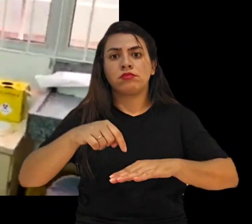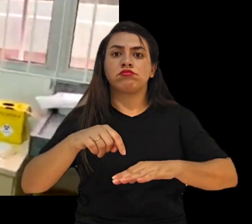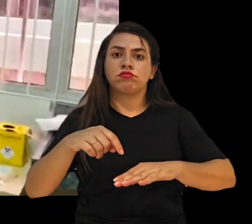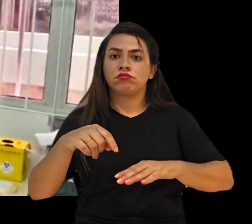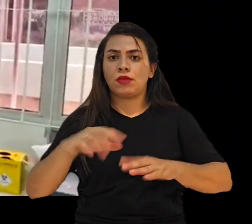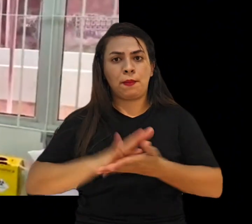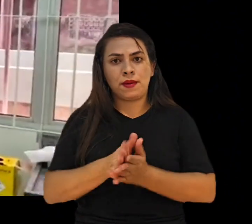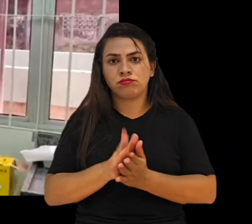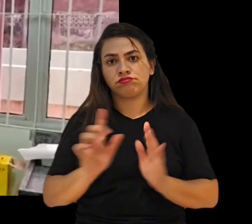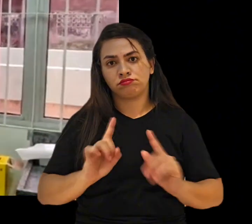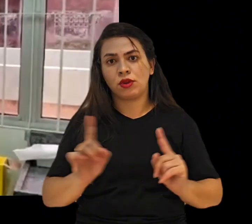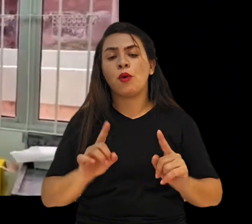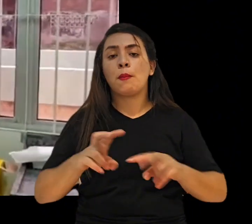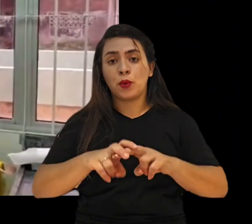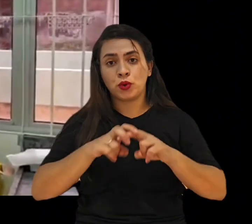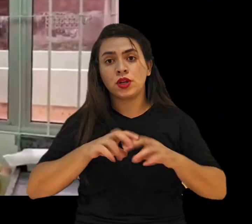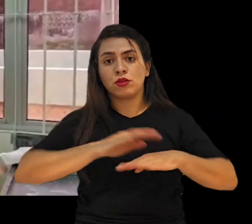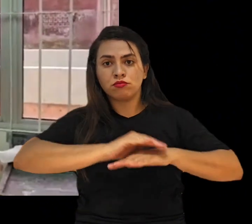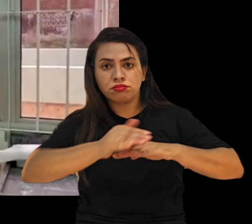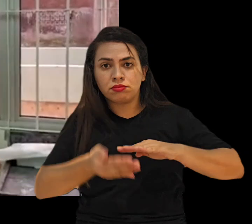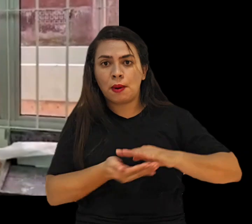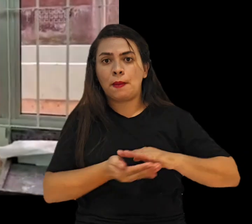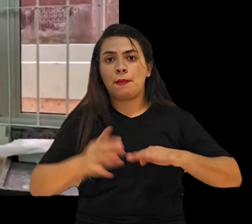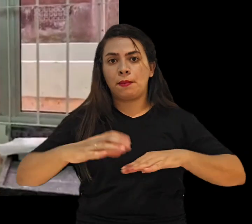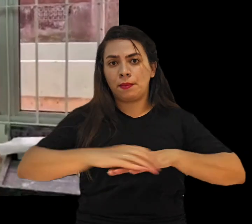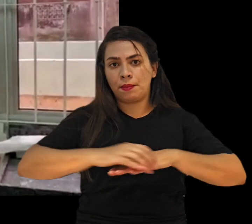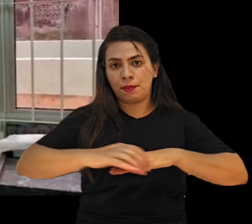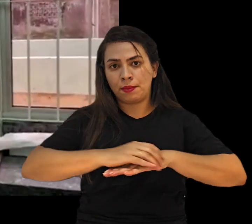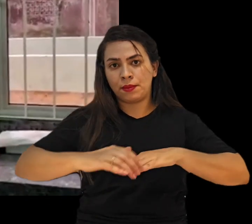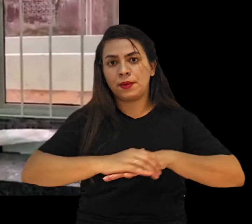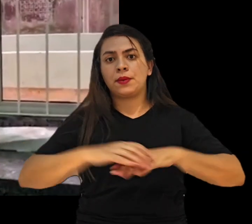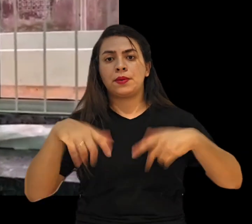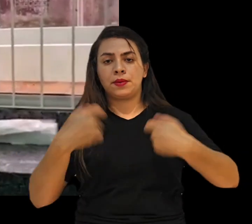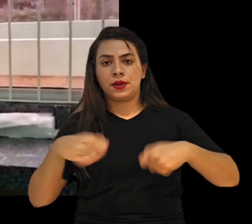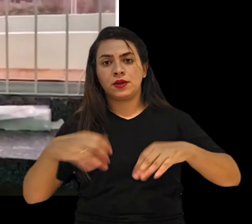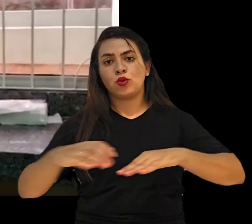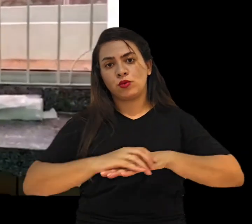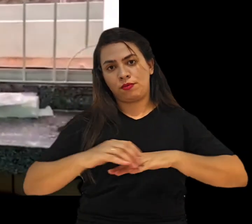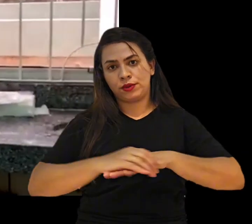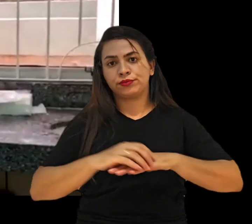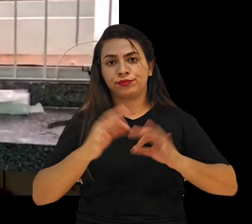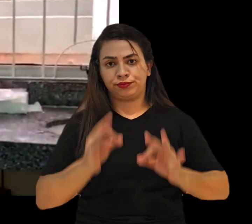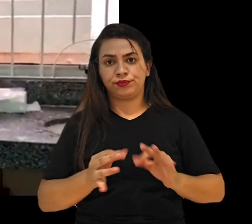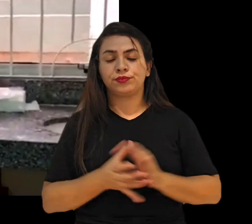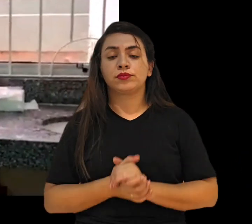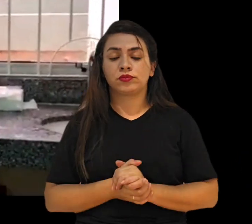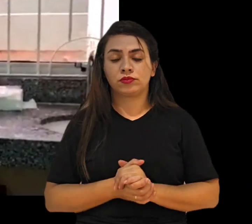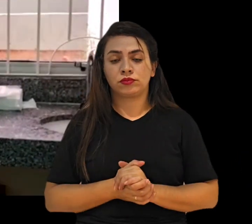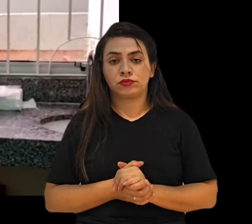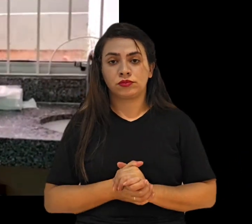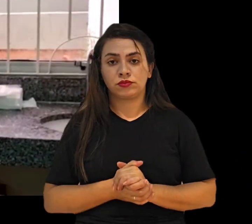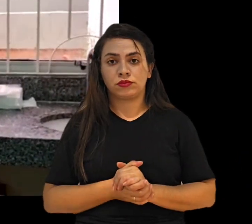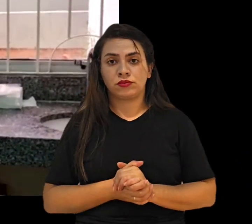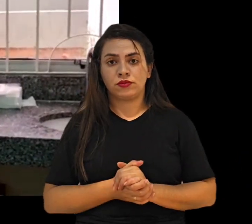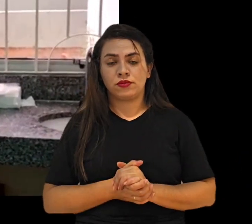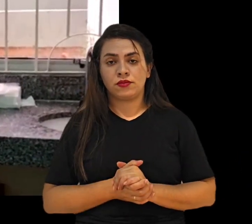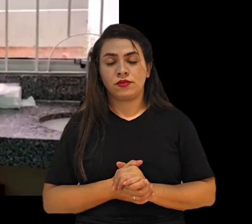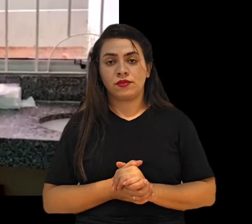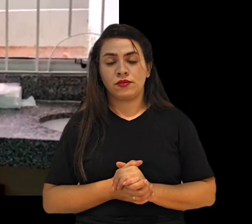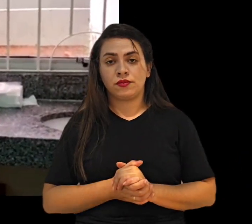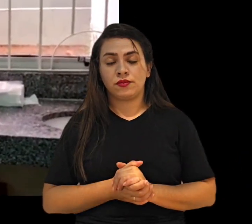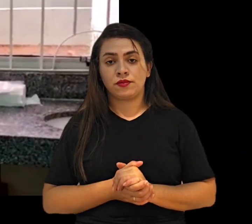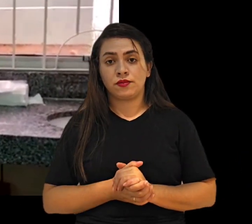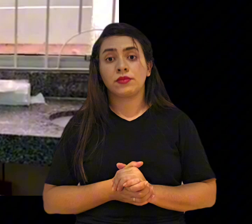para ir de sandália, com alguns produtos que atrapalham, tá? Então aqui, eu etiquetei primeiro, coloquei o